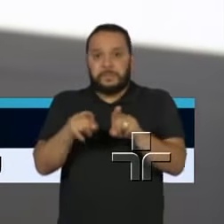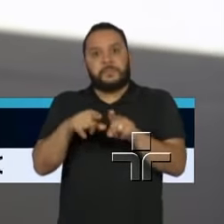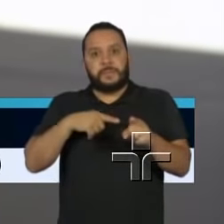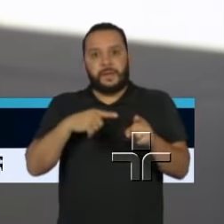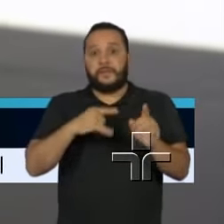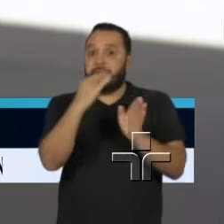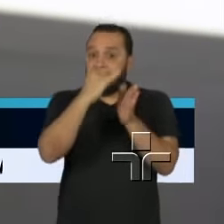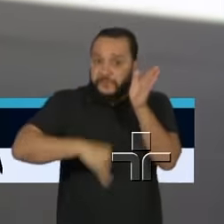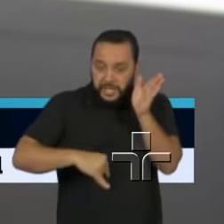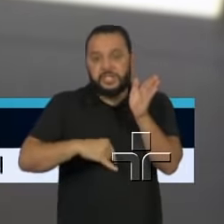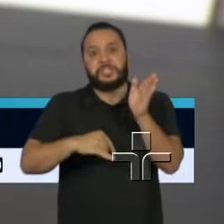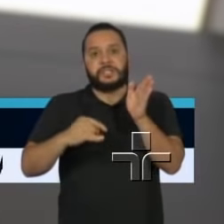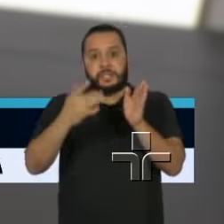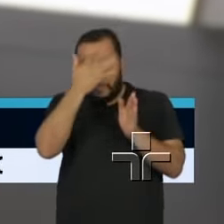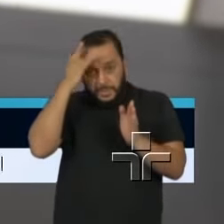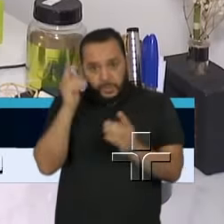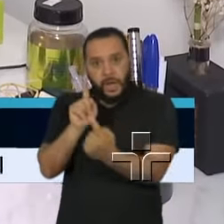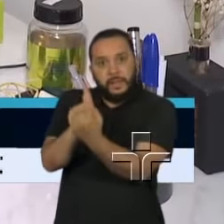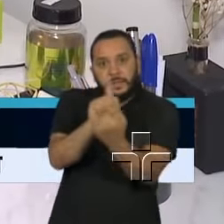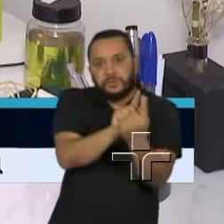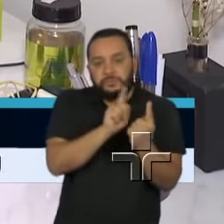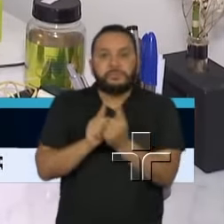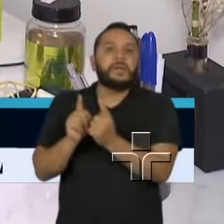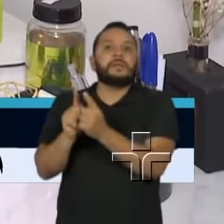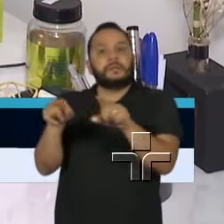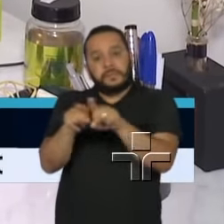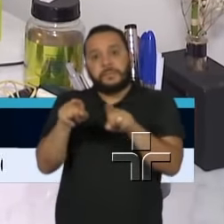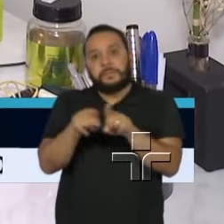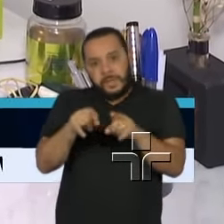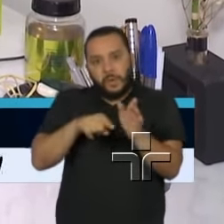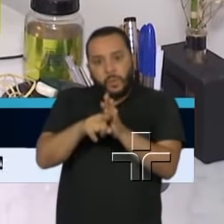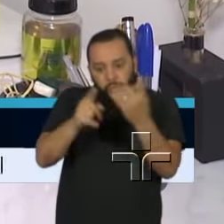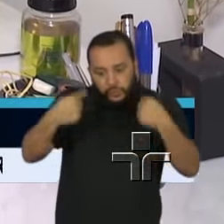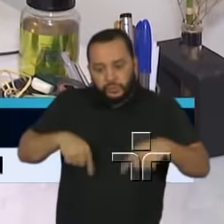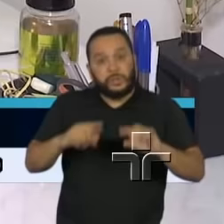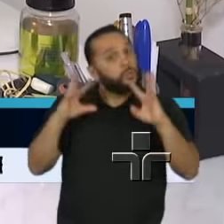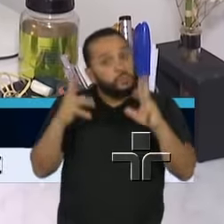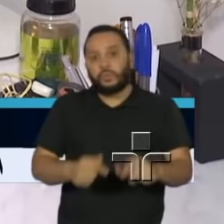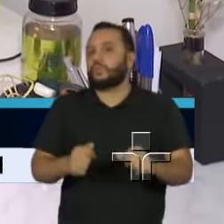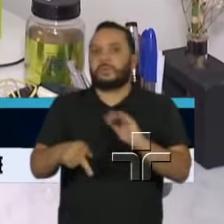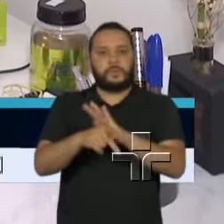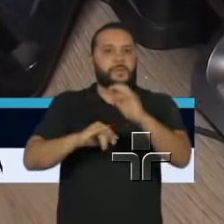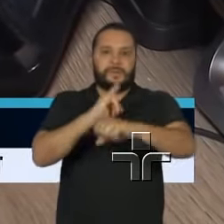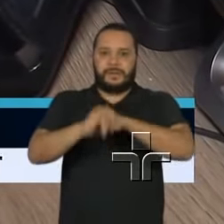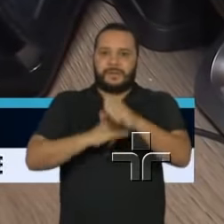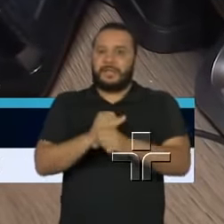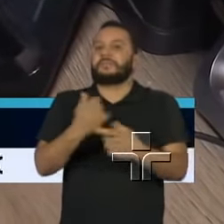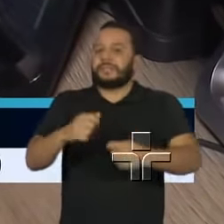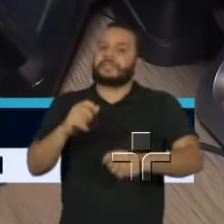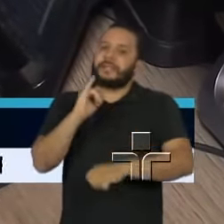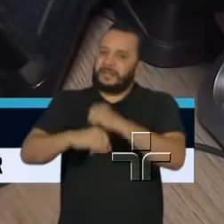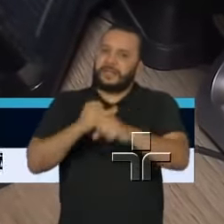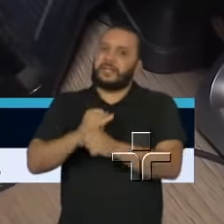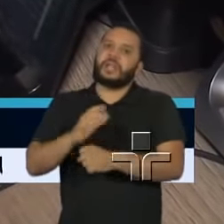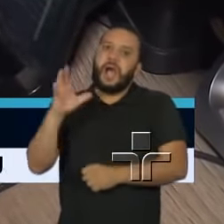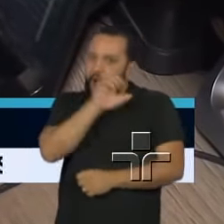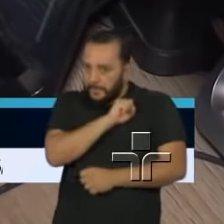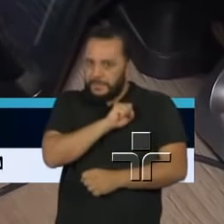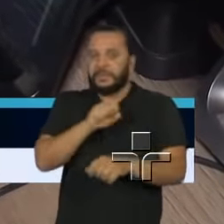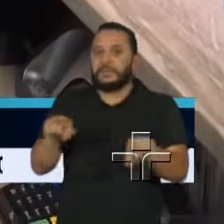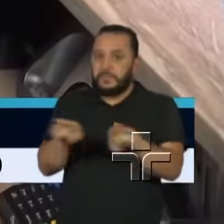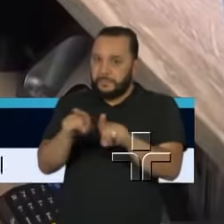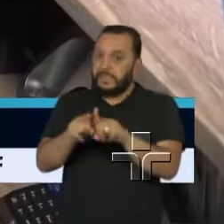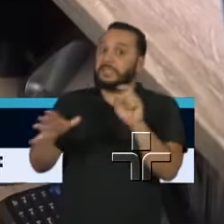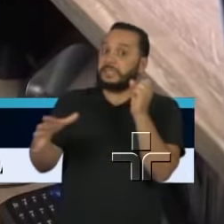controle de pagamento das consultas são feitos por um sistema online. Por isso, precisa de uma conexão rápida e confiável. E